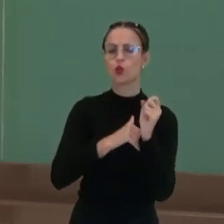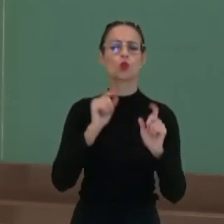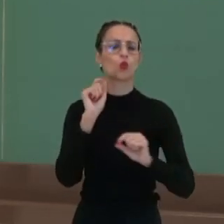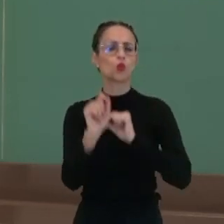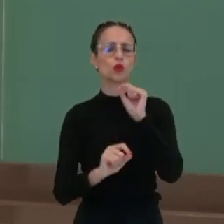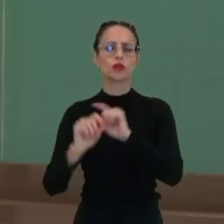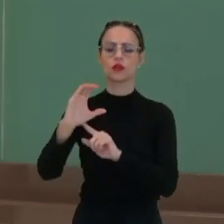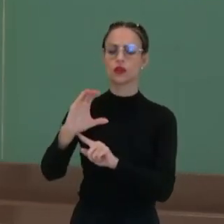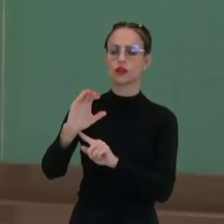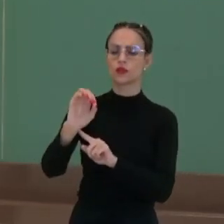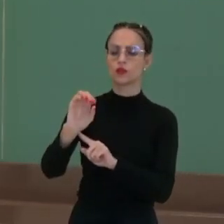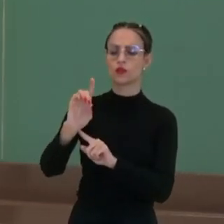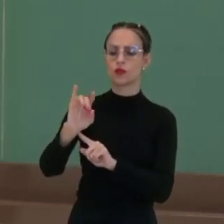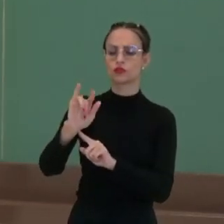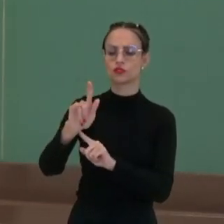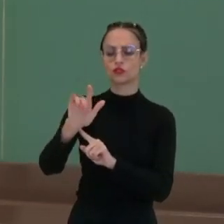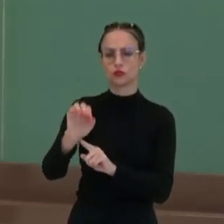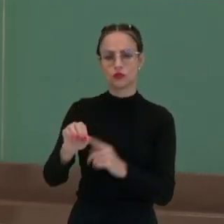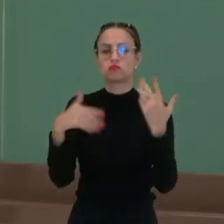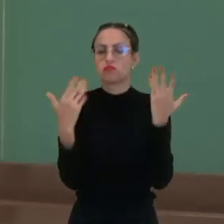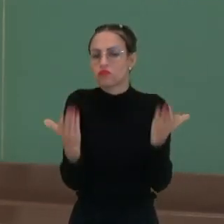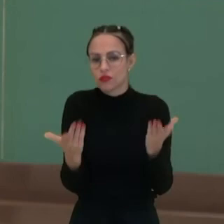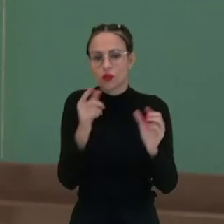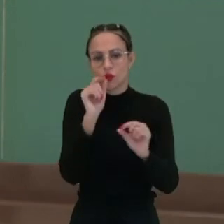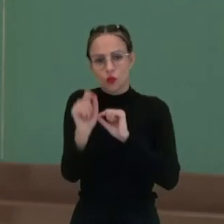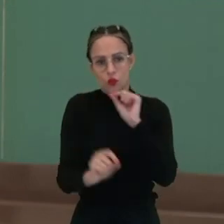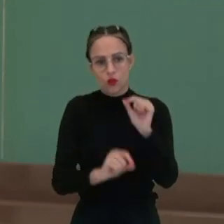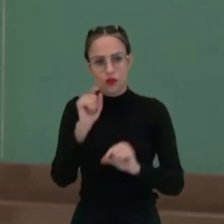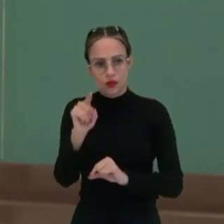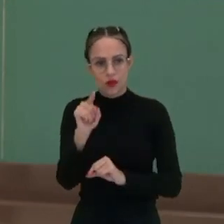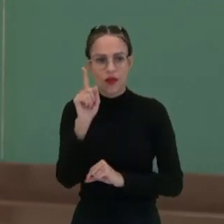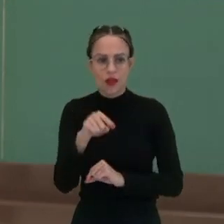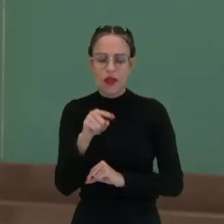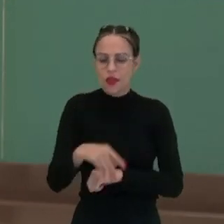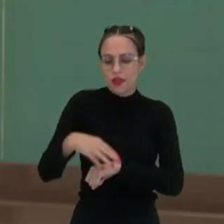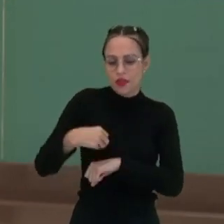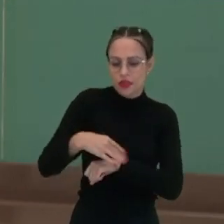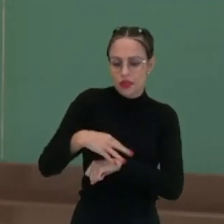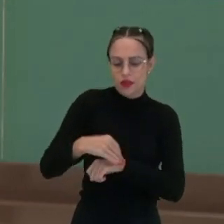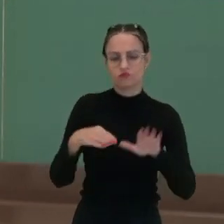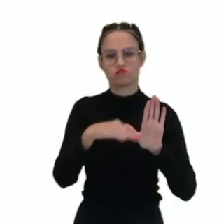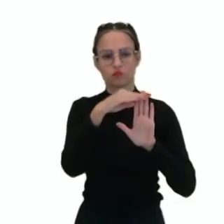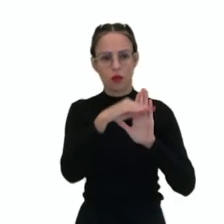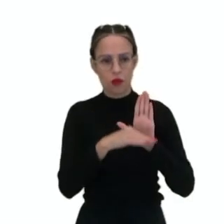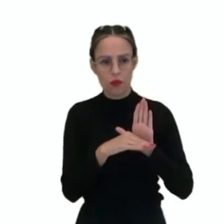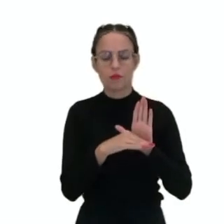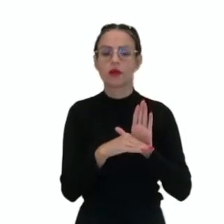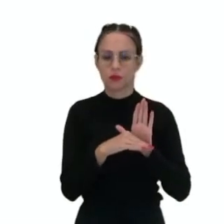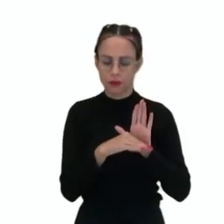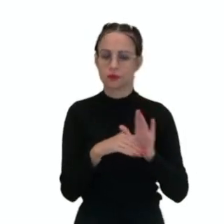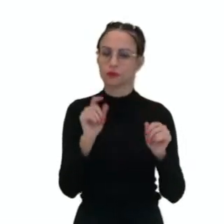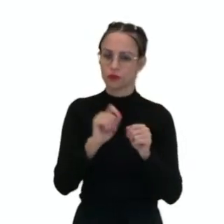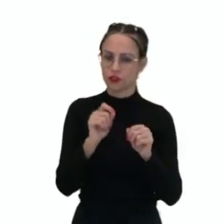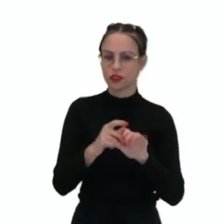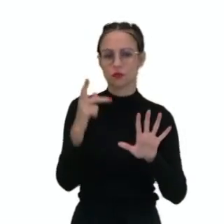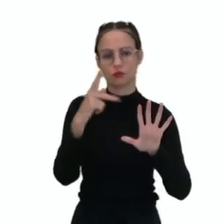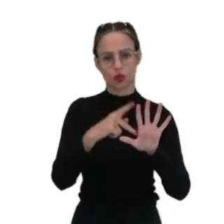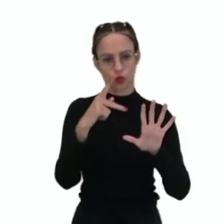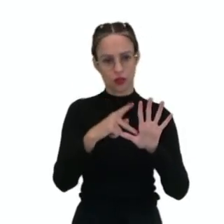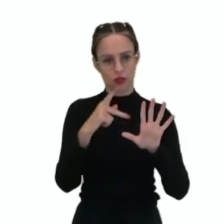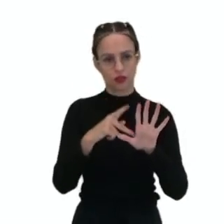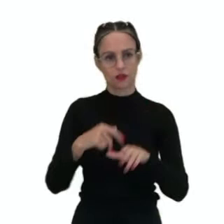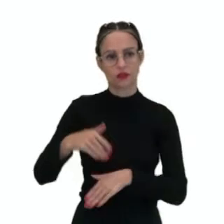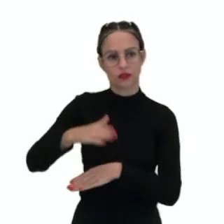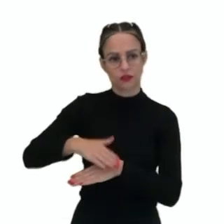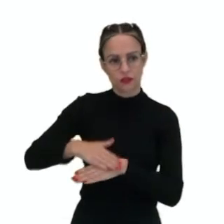esse código? Para que serve esse código? Então, esse código são as instruções para produzir a proteína que